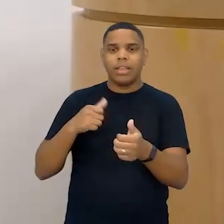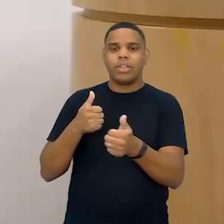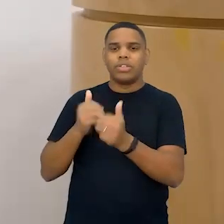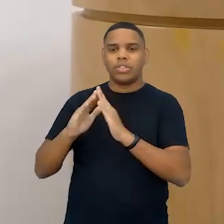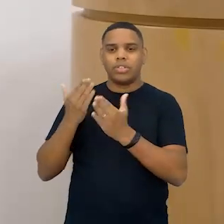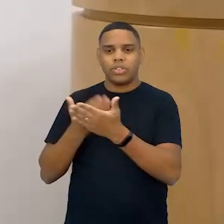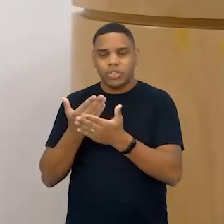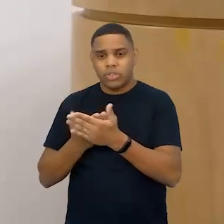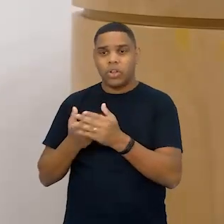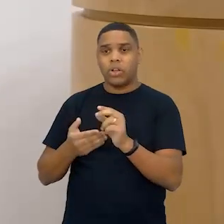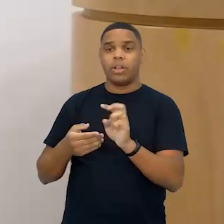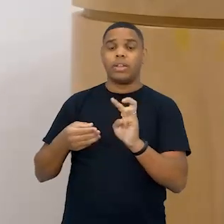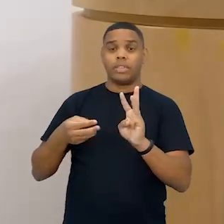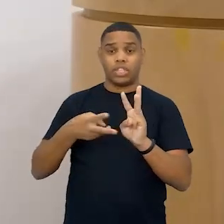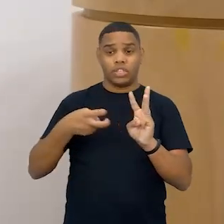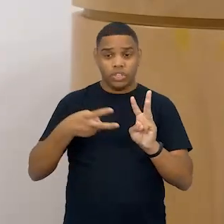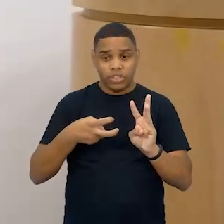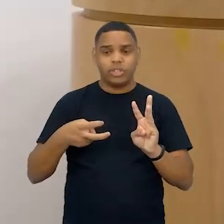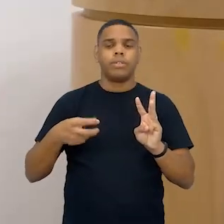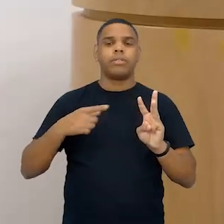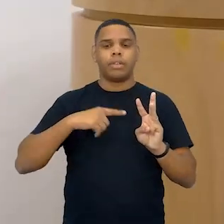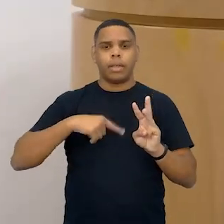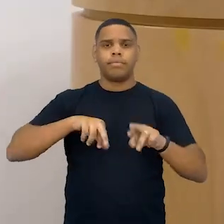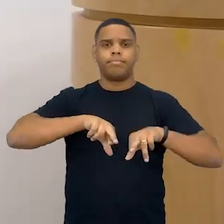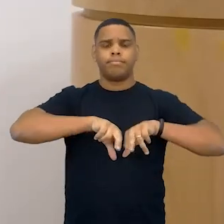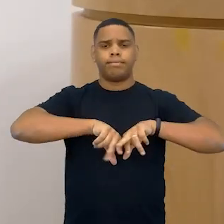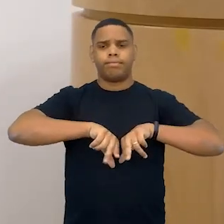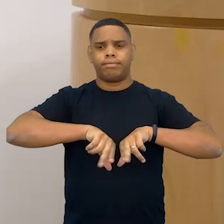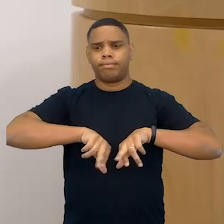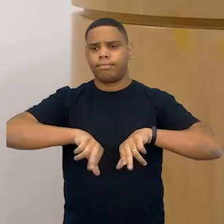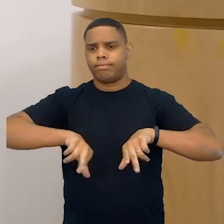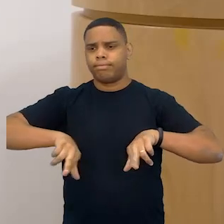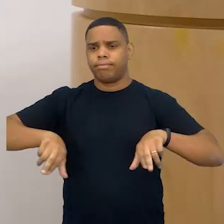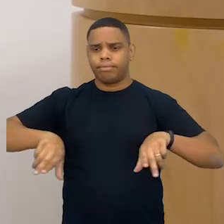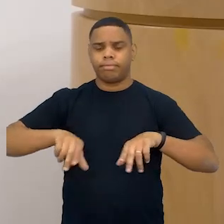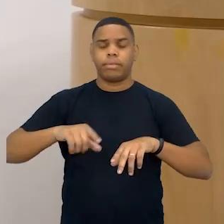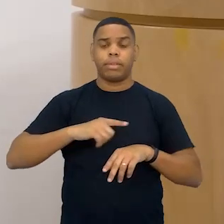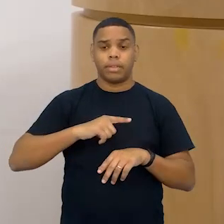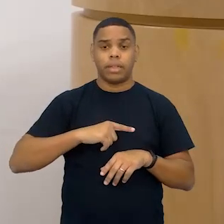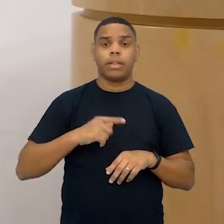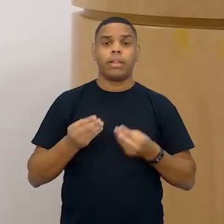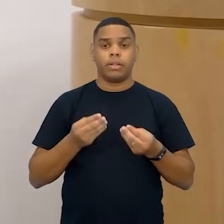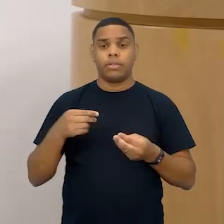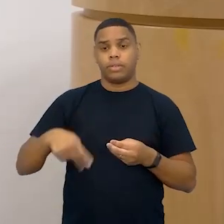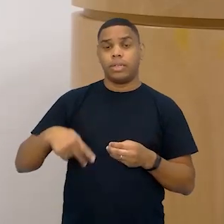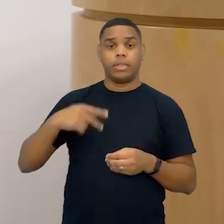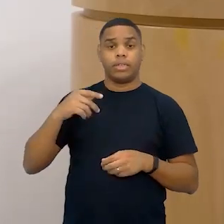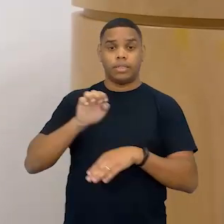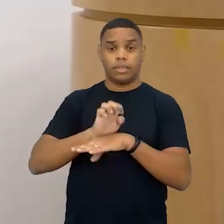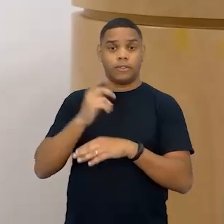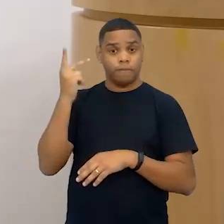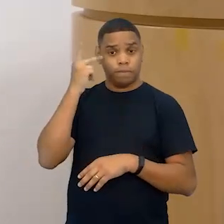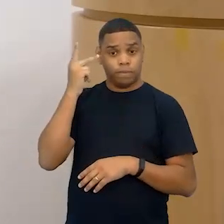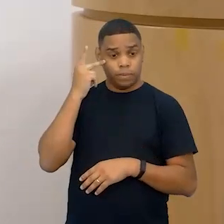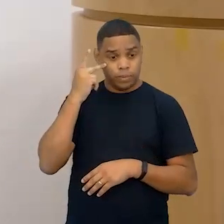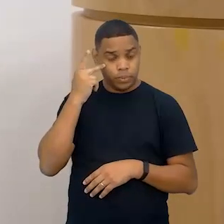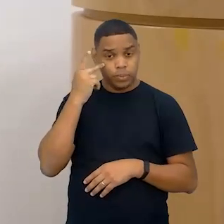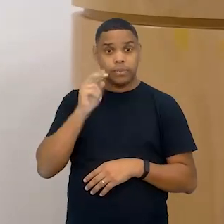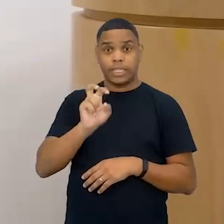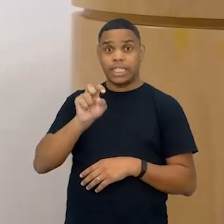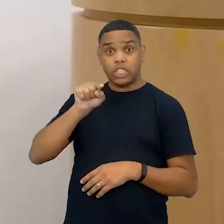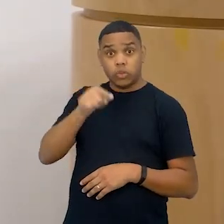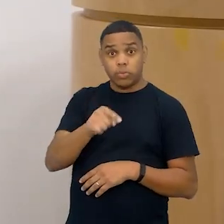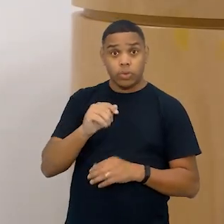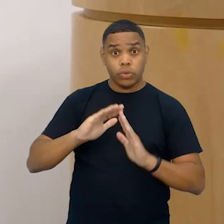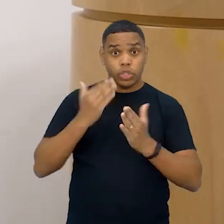quilombolas, escolas indígenas. A gente tem uma diversidade muito alta aqui no estado de São Paulo, porque são 5.000 escolas,